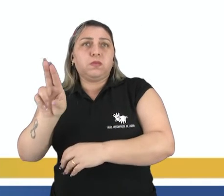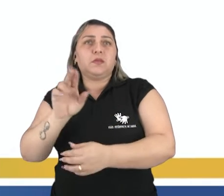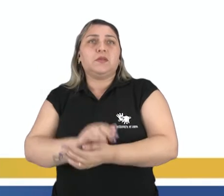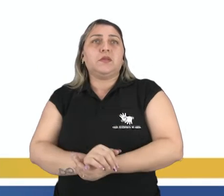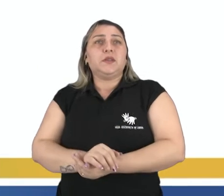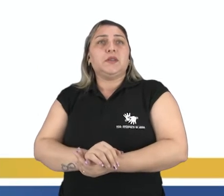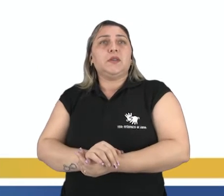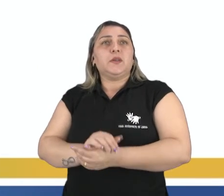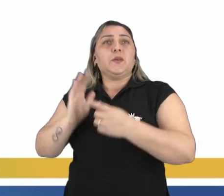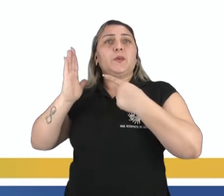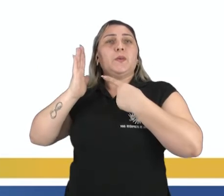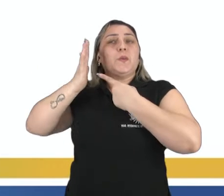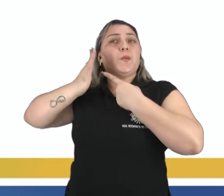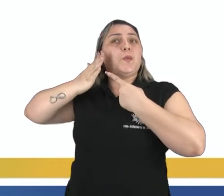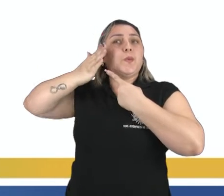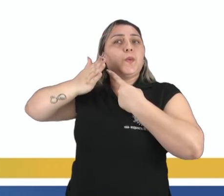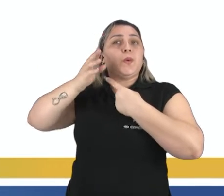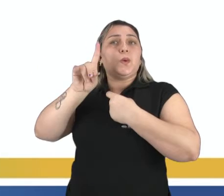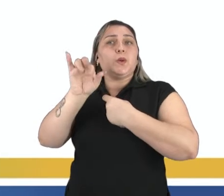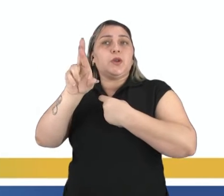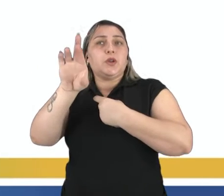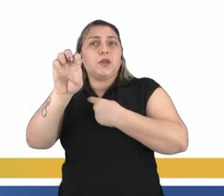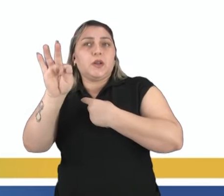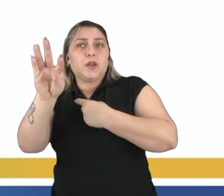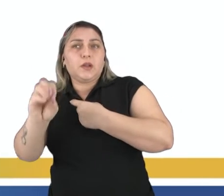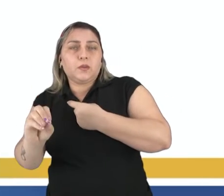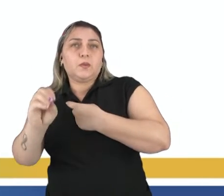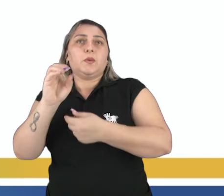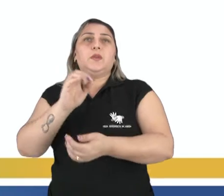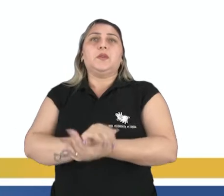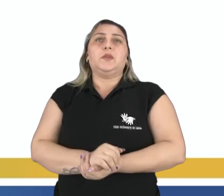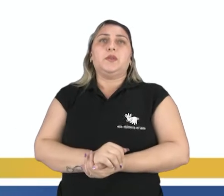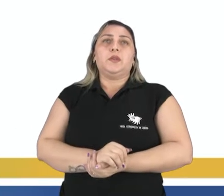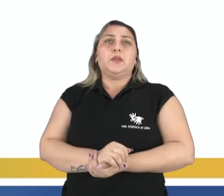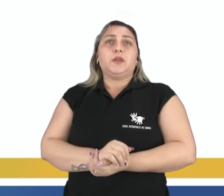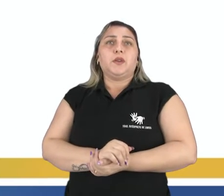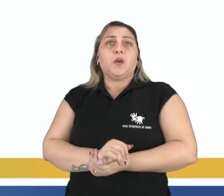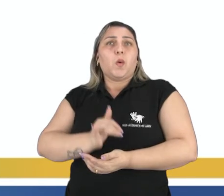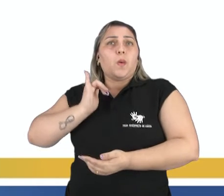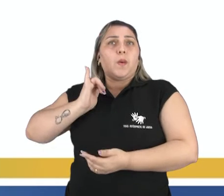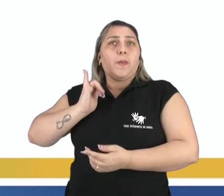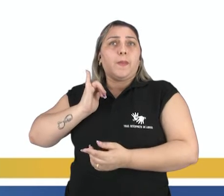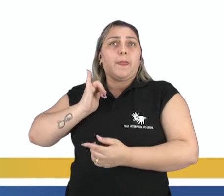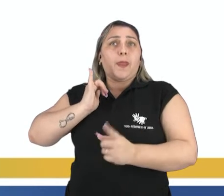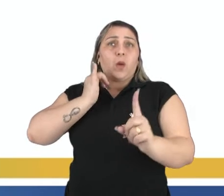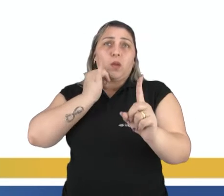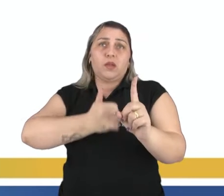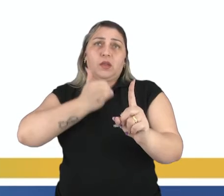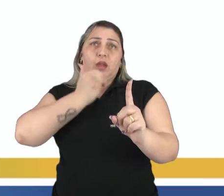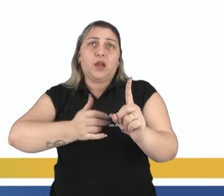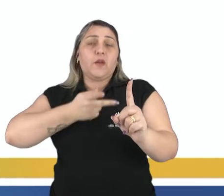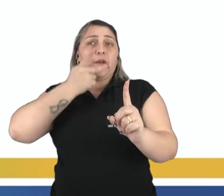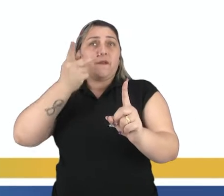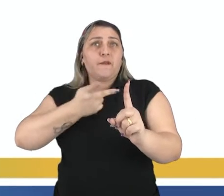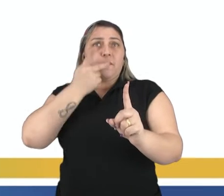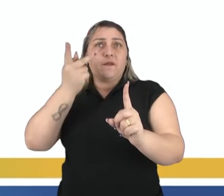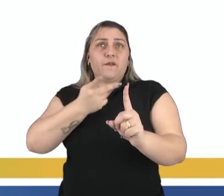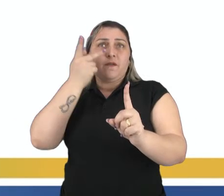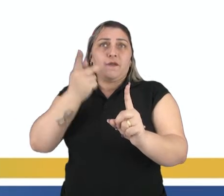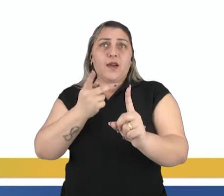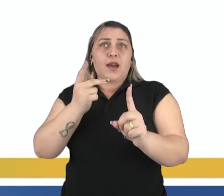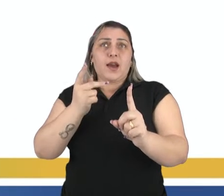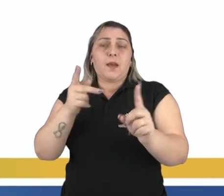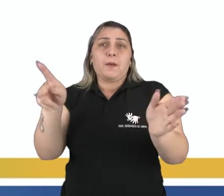É chamado de discurso direto, tá? Esse tipo de discurso ele é direto, porque a gente consegue observar as falas